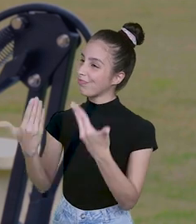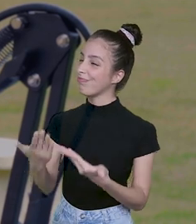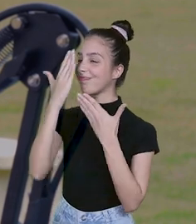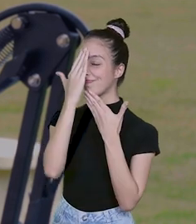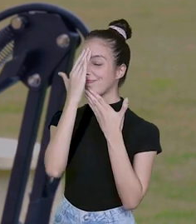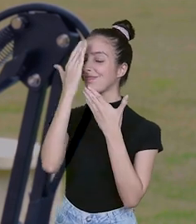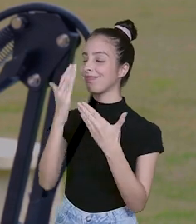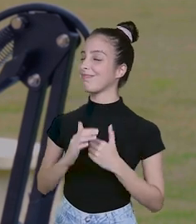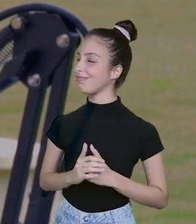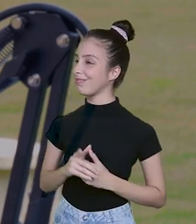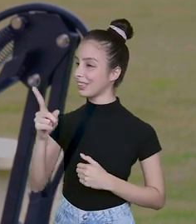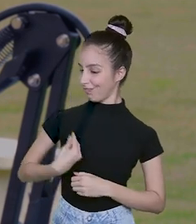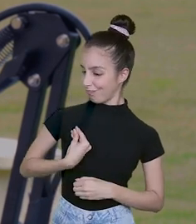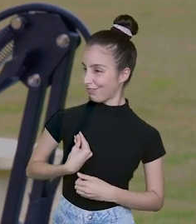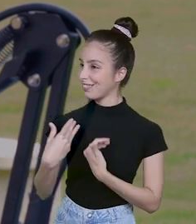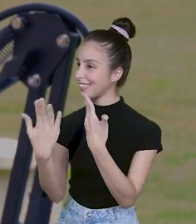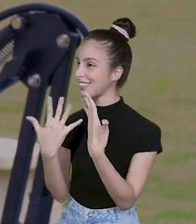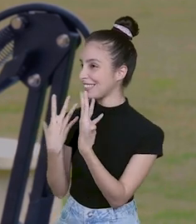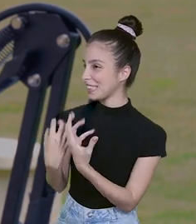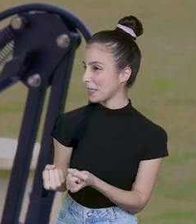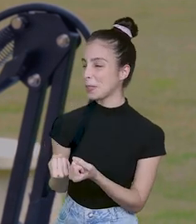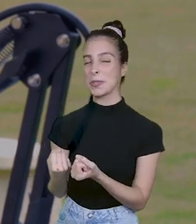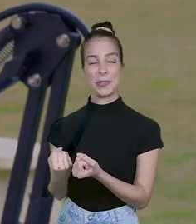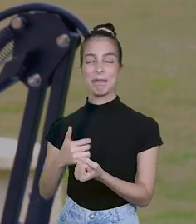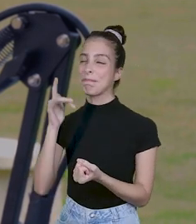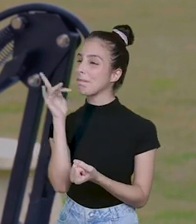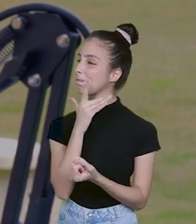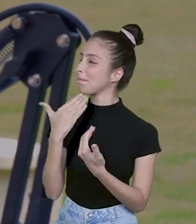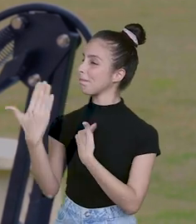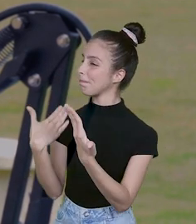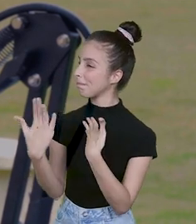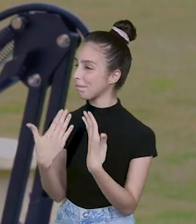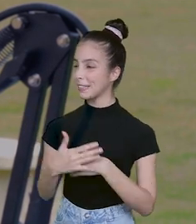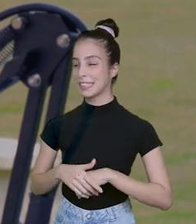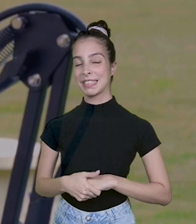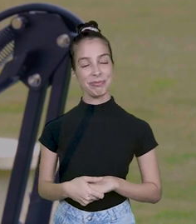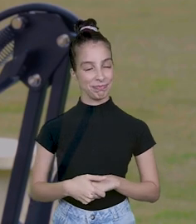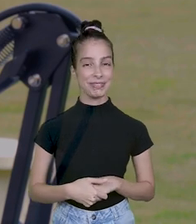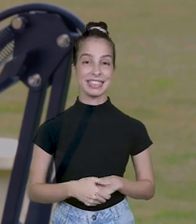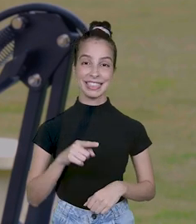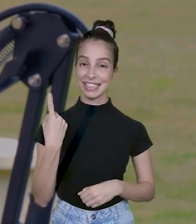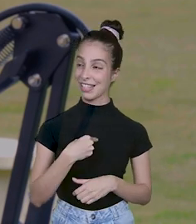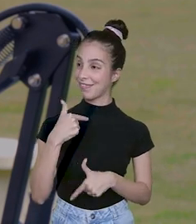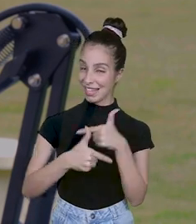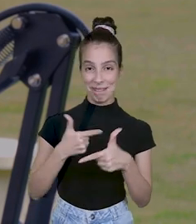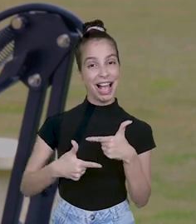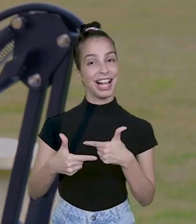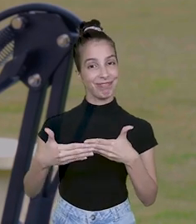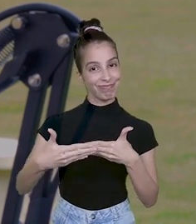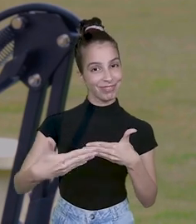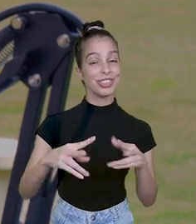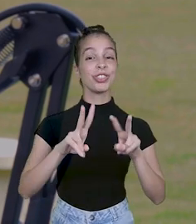agradecer imensamente a sua presença aqui com a gente foi um papo muito gostoso por aqui eu sigo o nosso trabalho